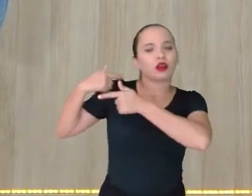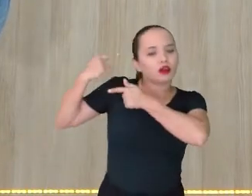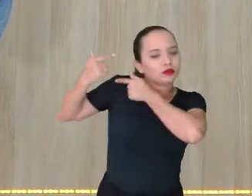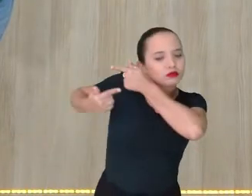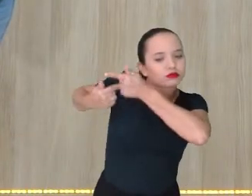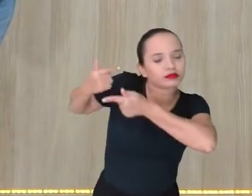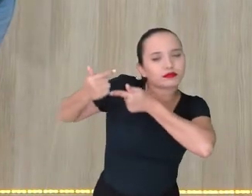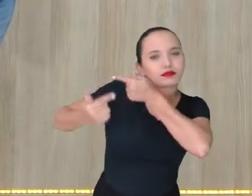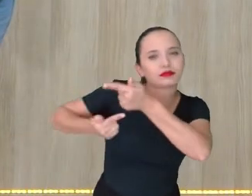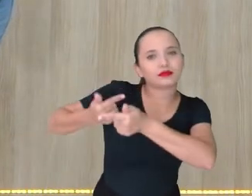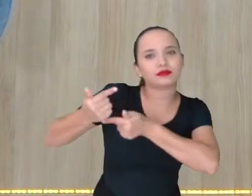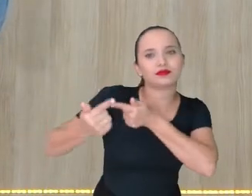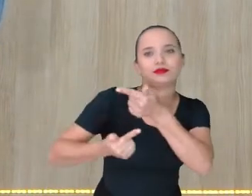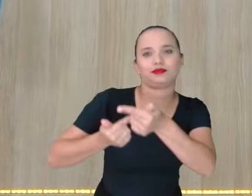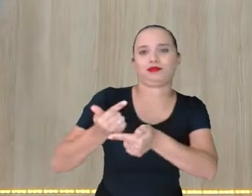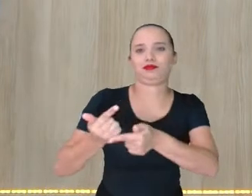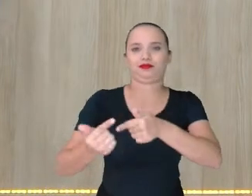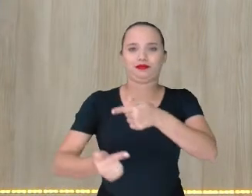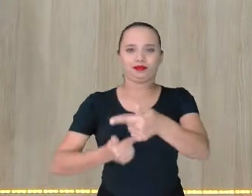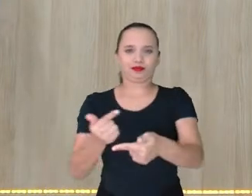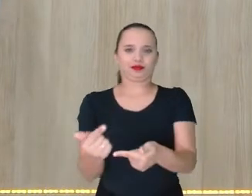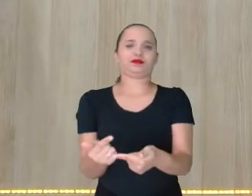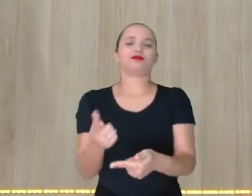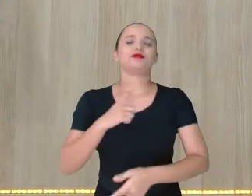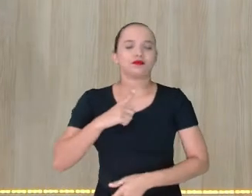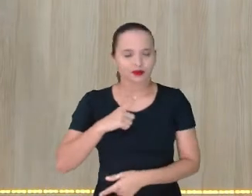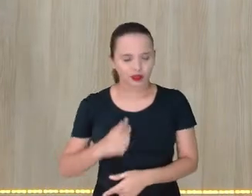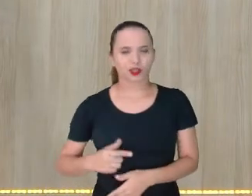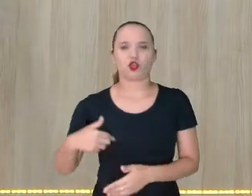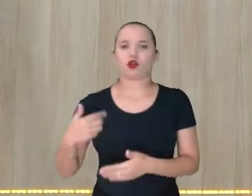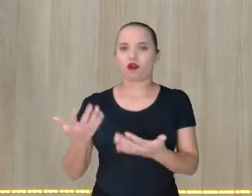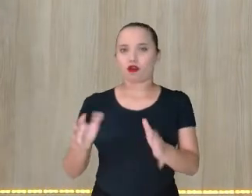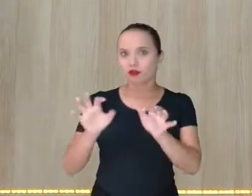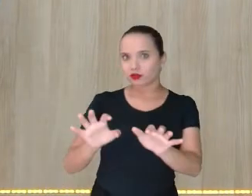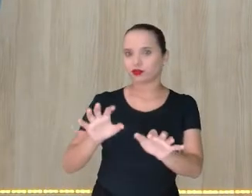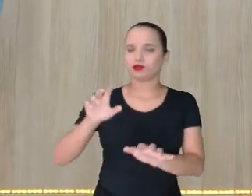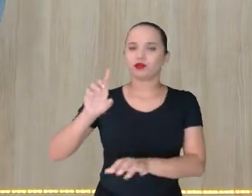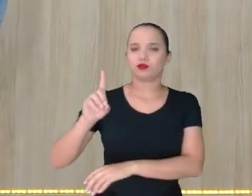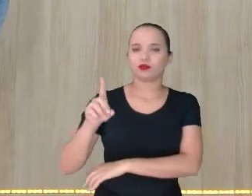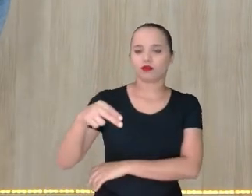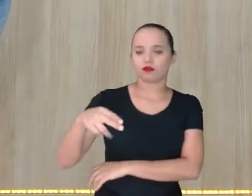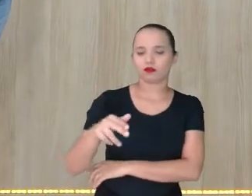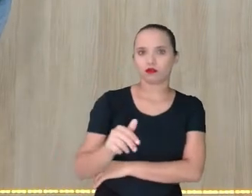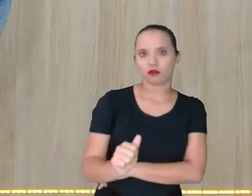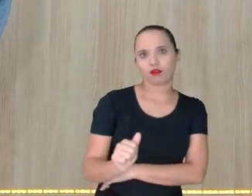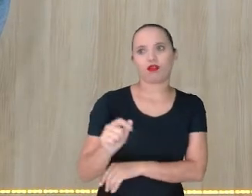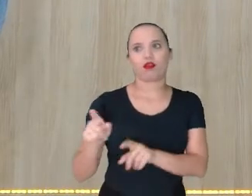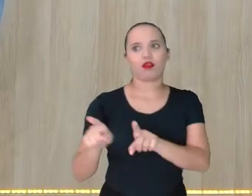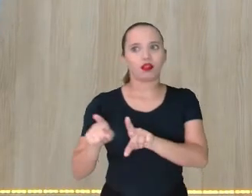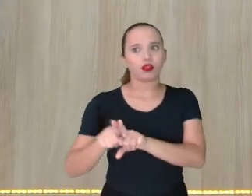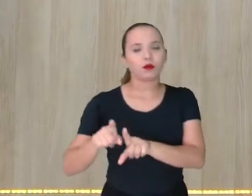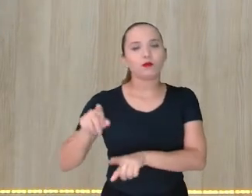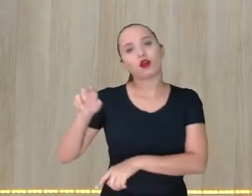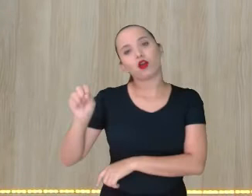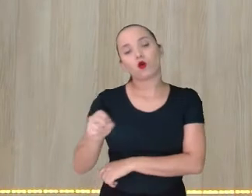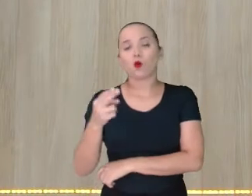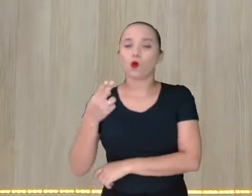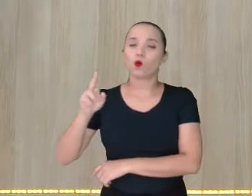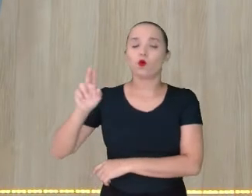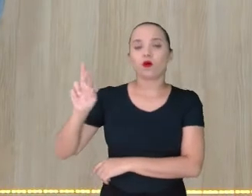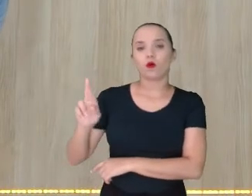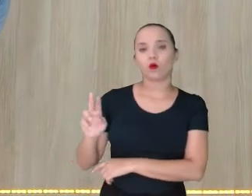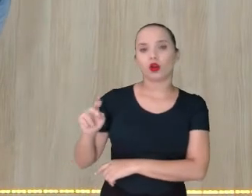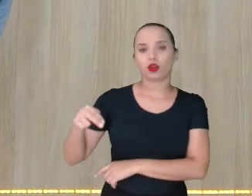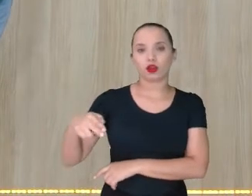passa, né? Dos pais para os filhos, dos filhos para os netos, né? Então, a gente pode dizer que é o nosso DNA,